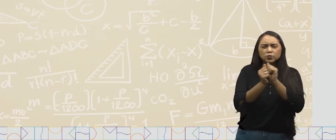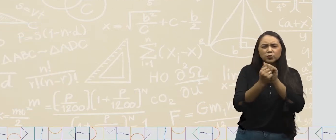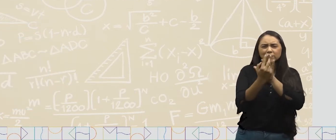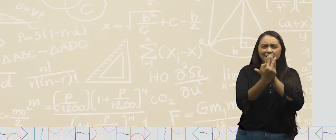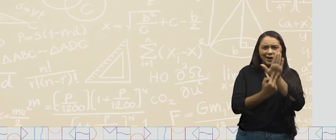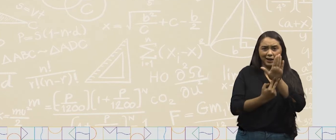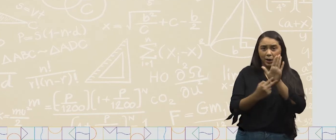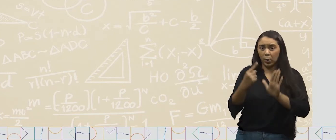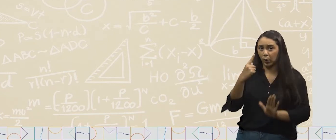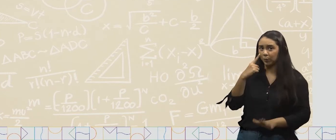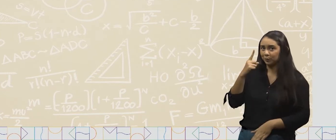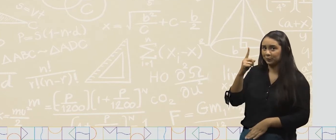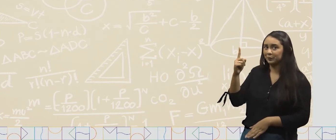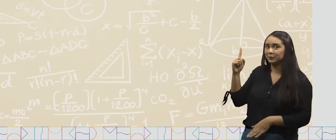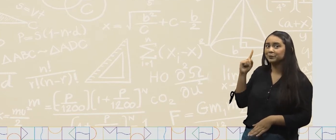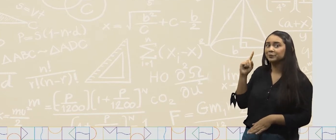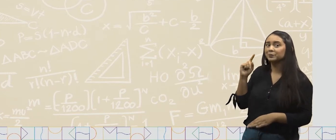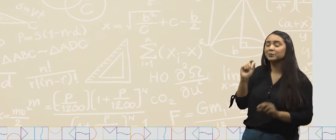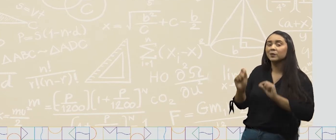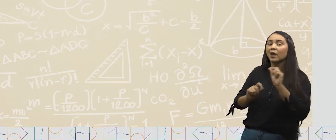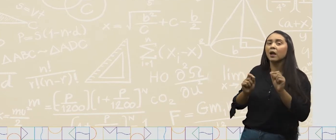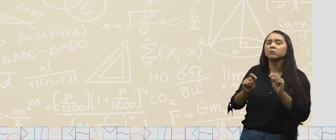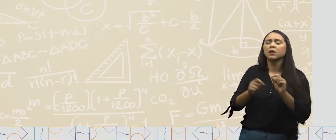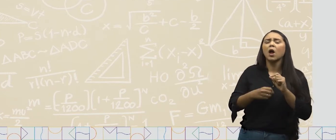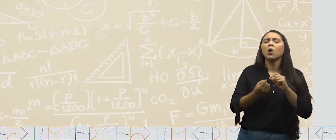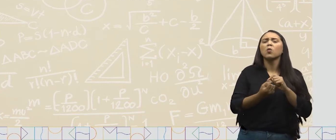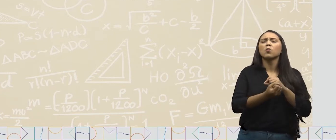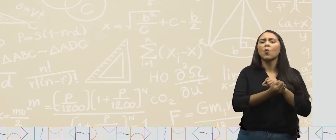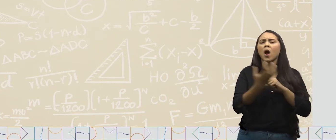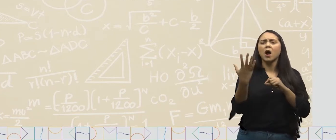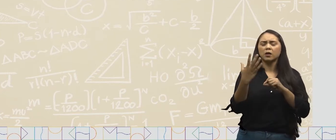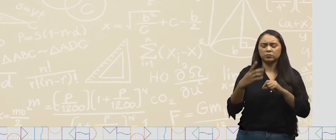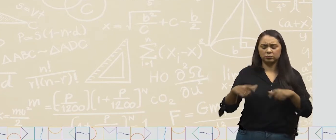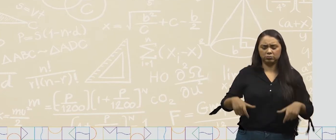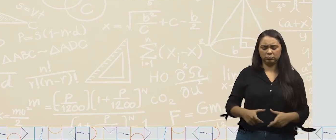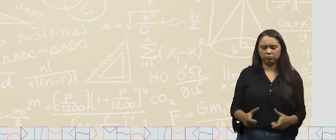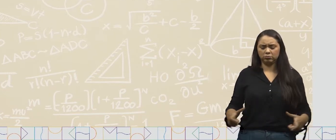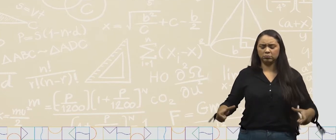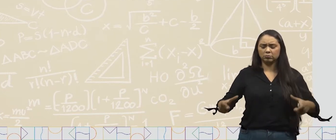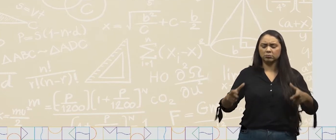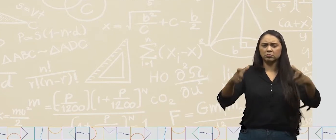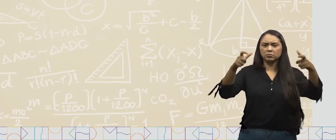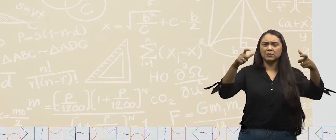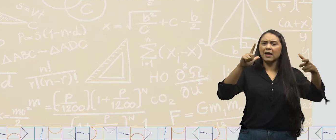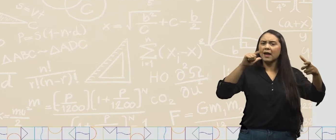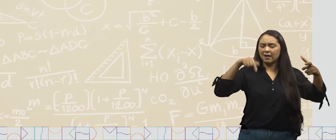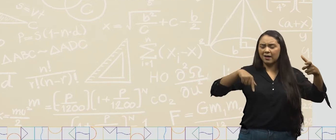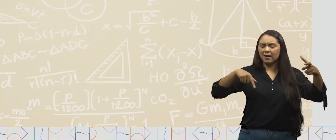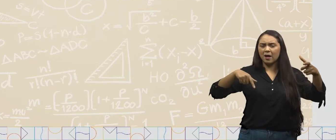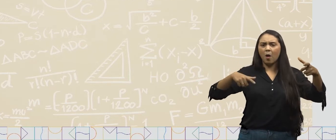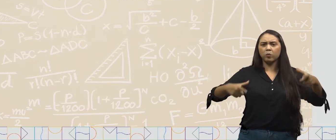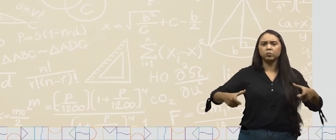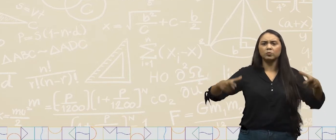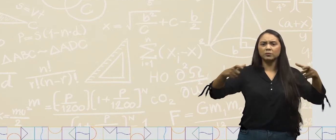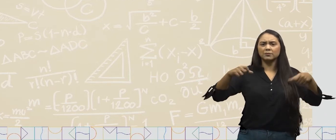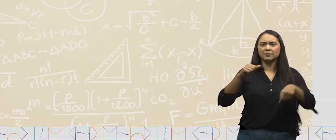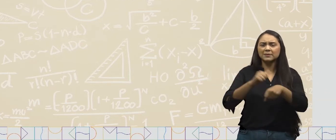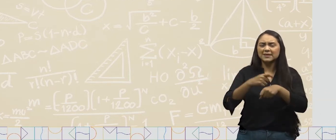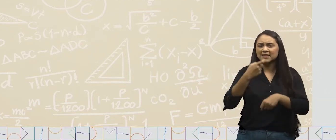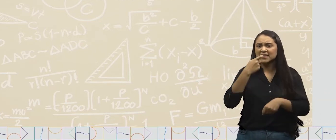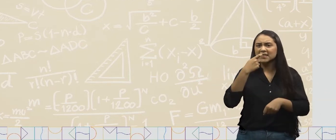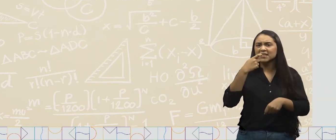juntos. Quantos litros de água cabem dentro de um garrafão de 20